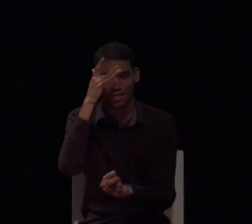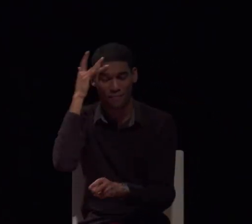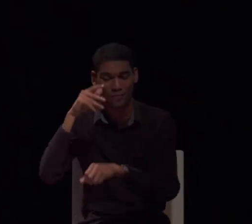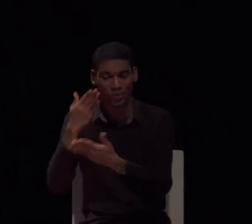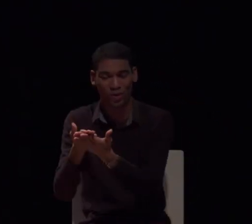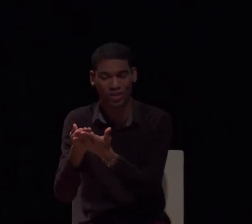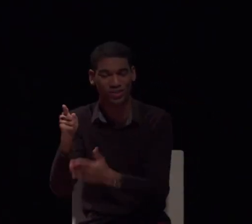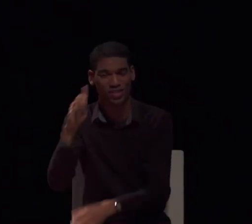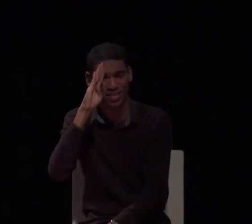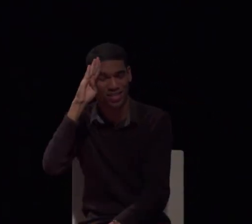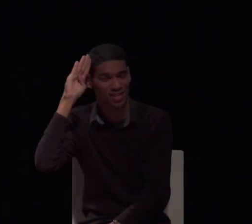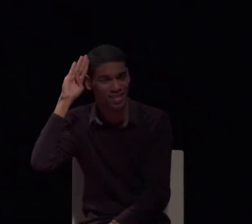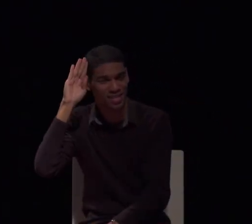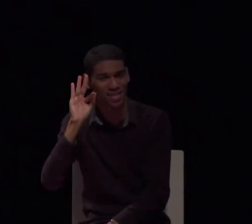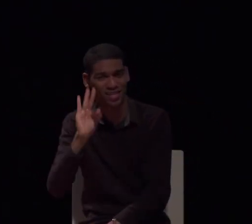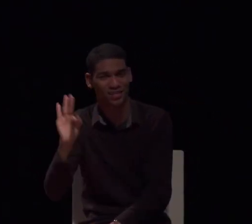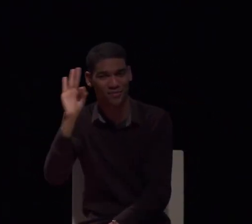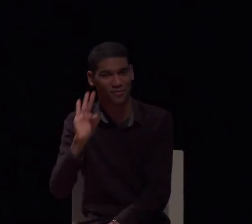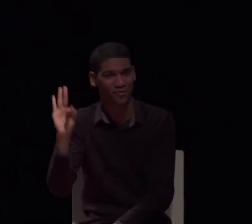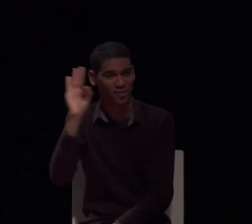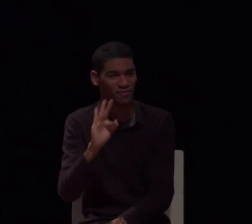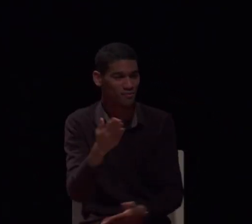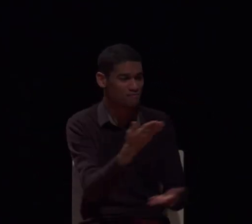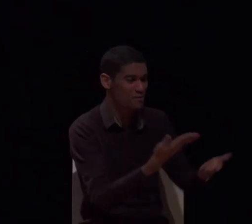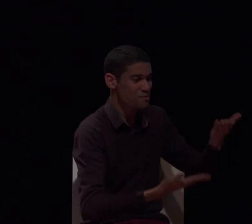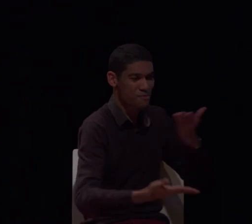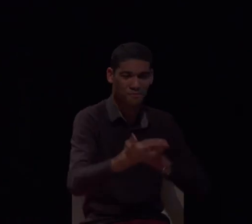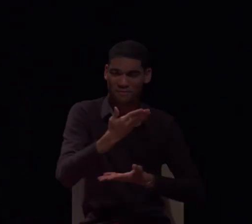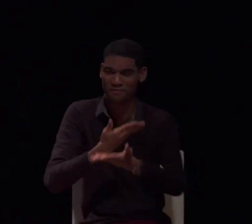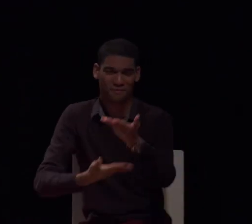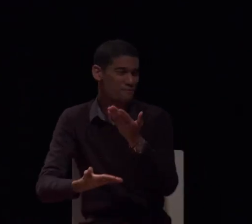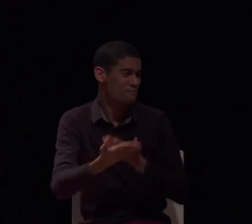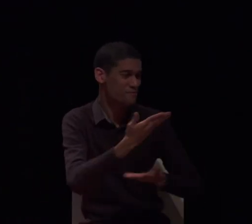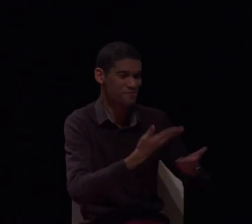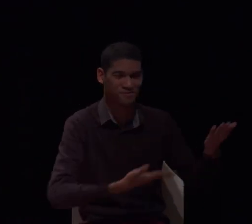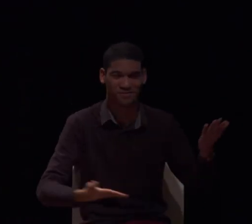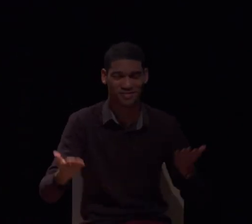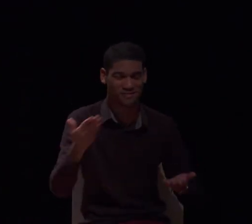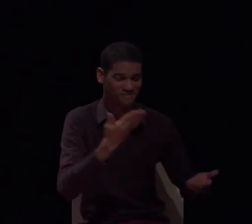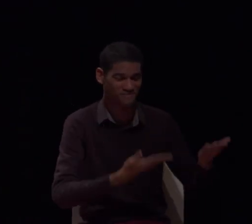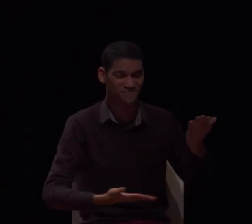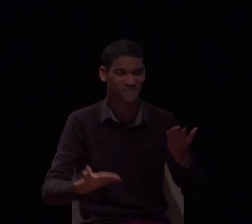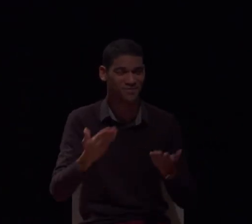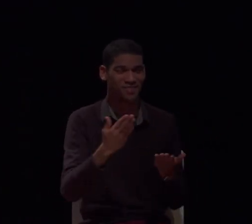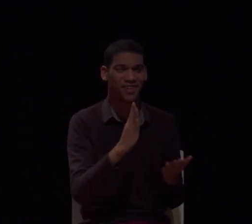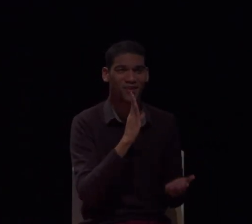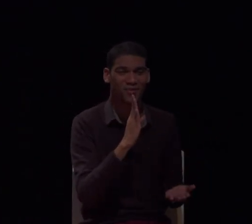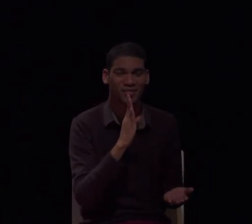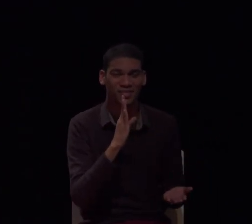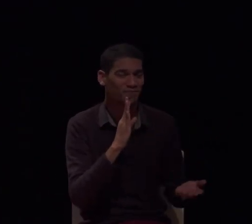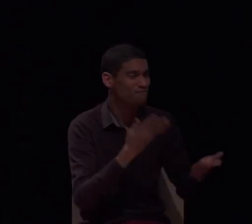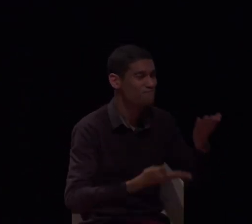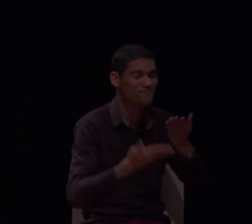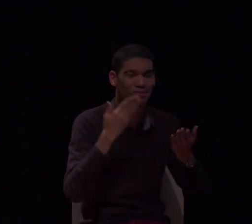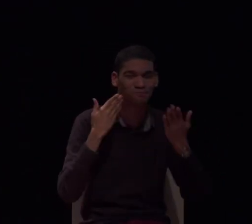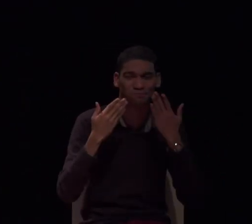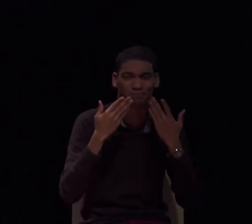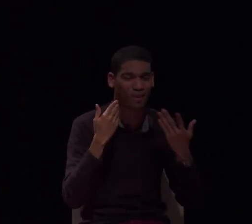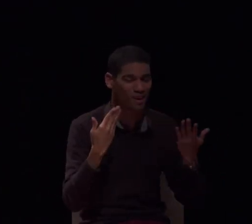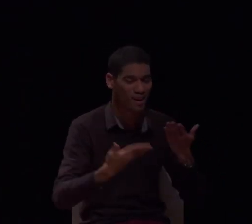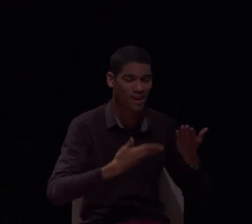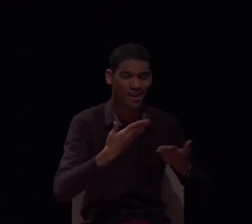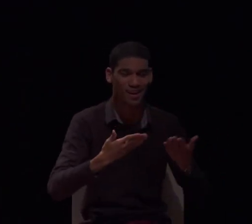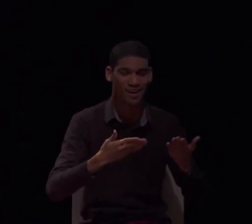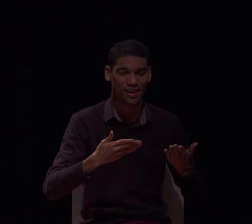e essa troca entre esses diversos saberes essas diversas construções de saberes fez com que esse processo